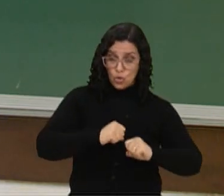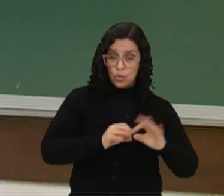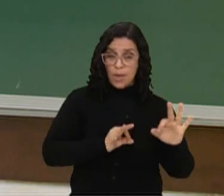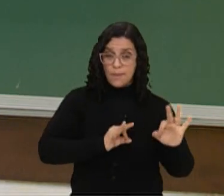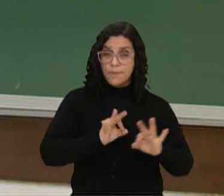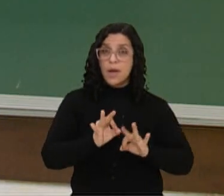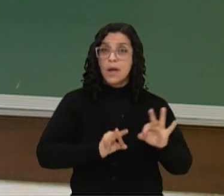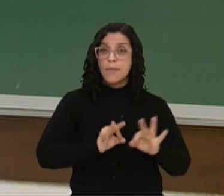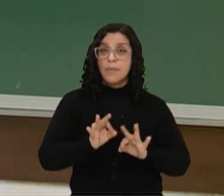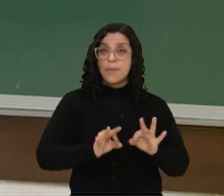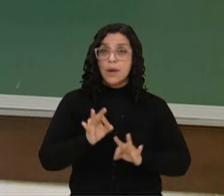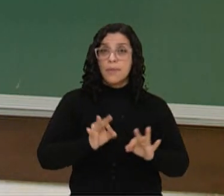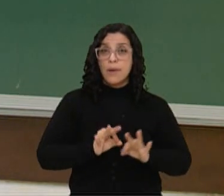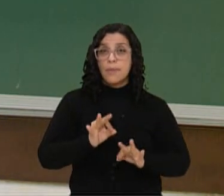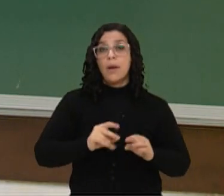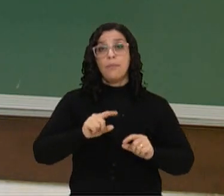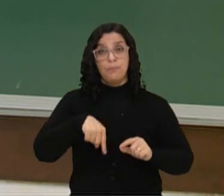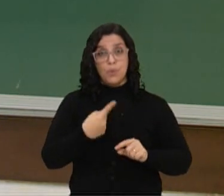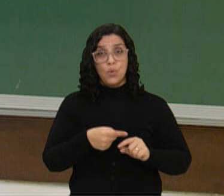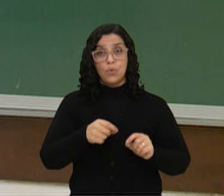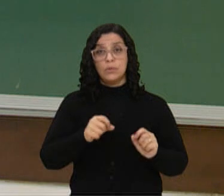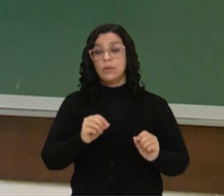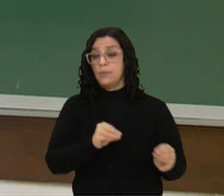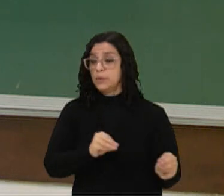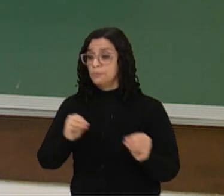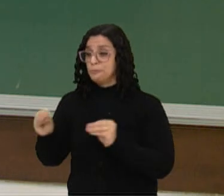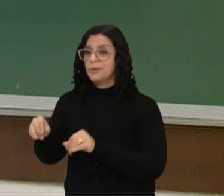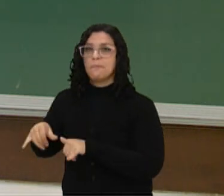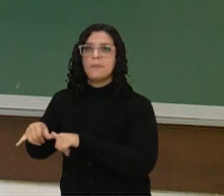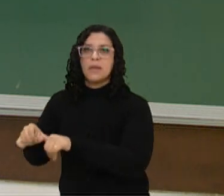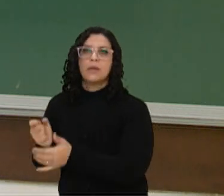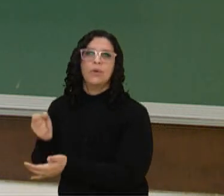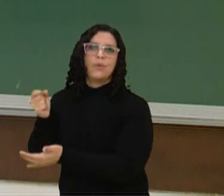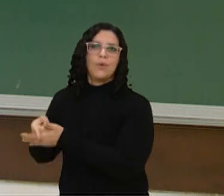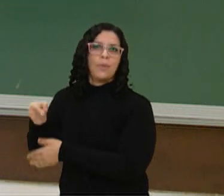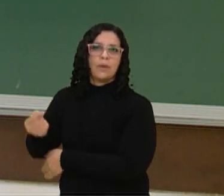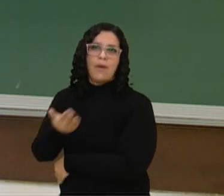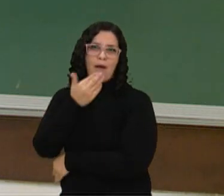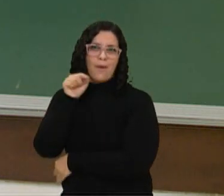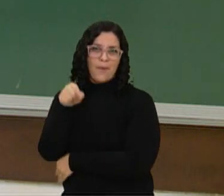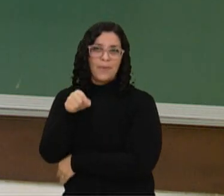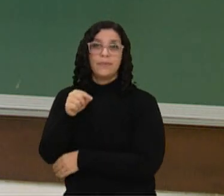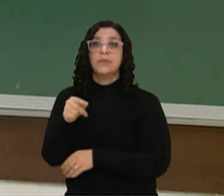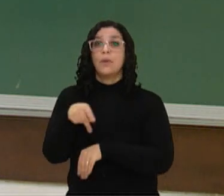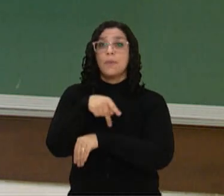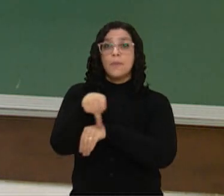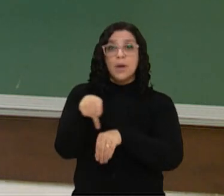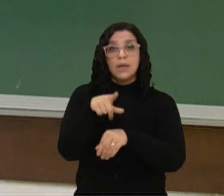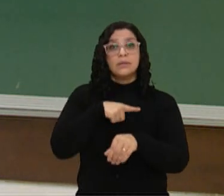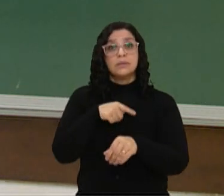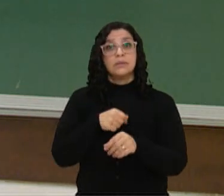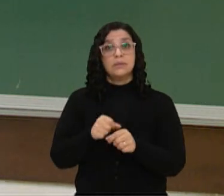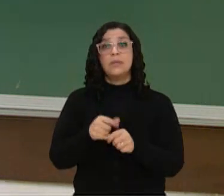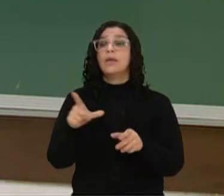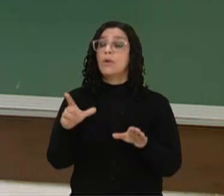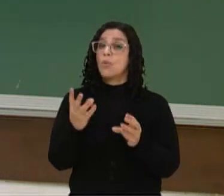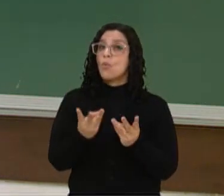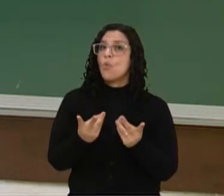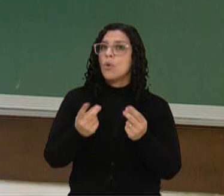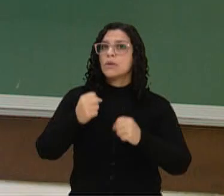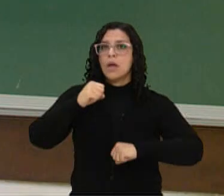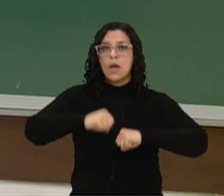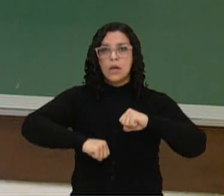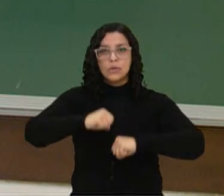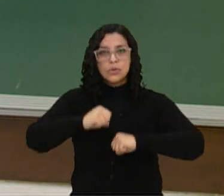são transformados em produtos industrializados e aí a gente consome, né? Países com um bom grau de desenvolvimento possuem uma